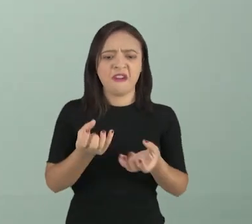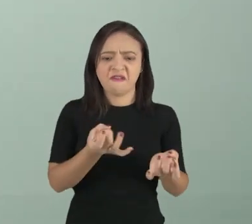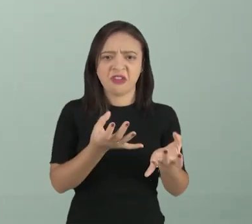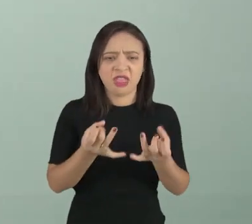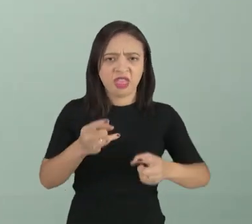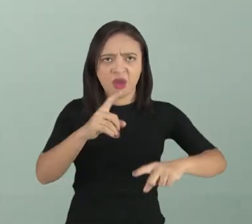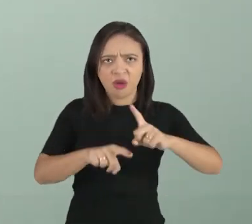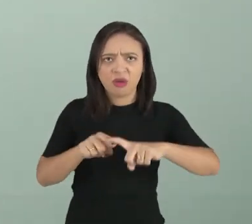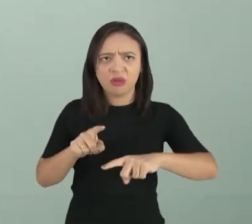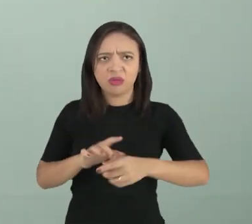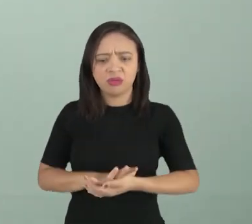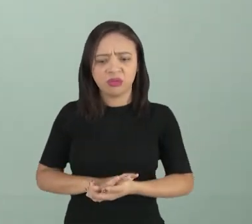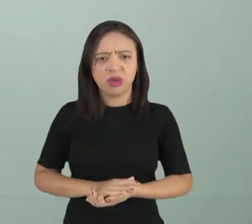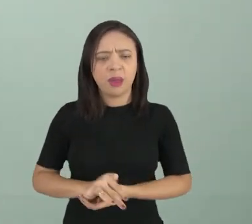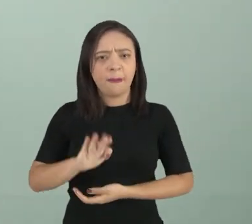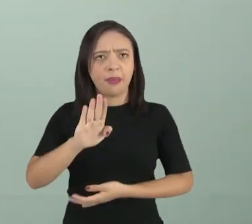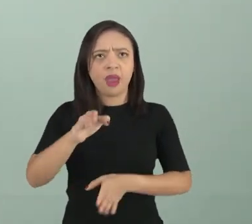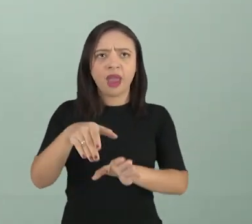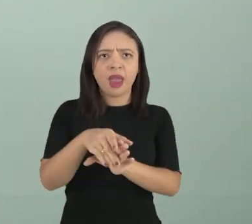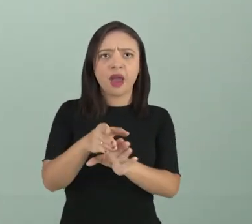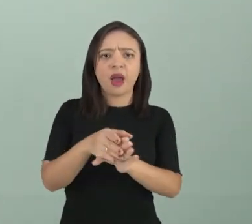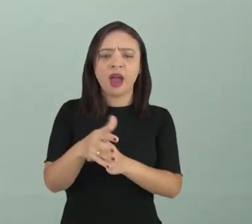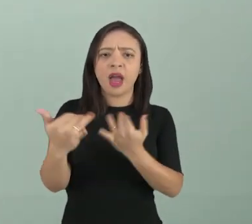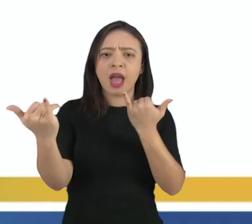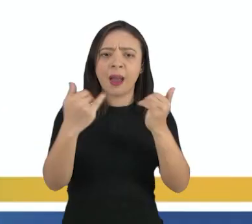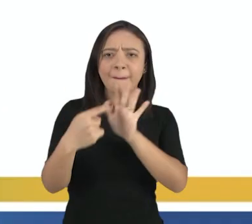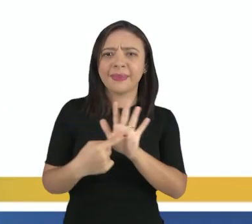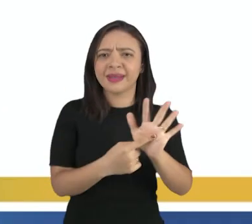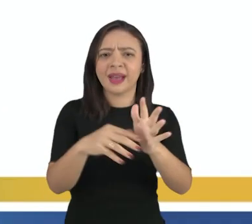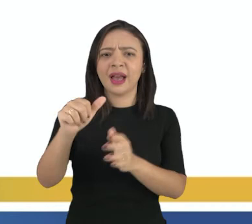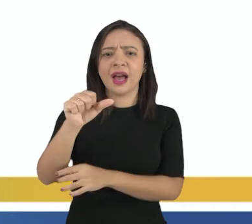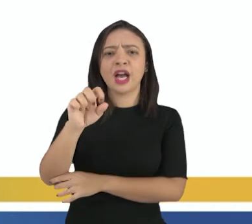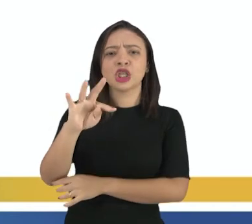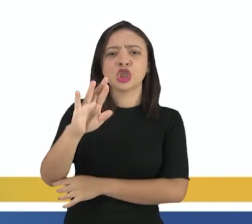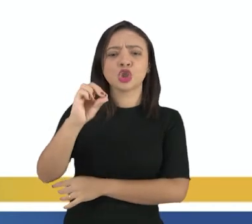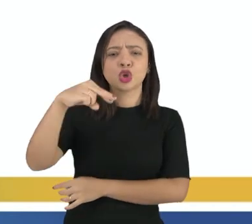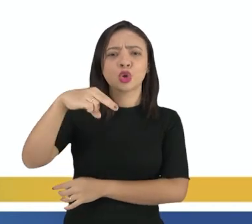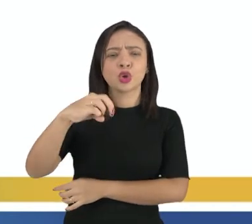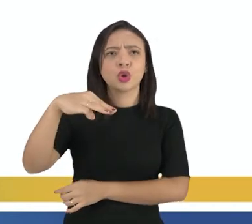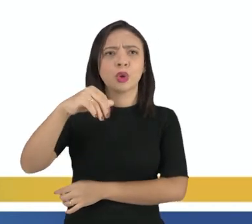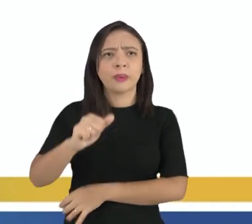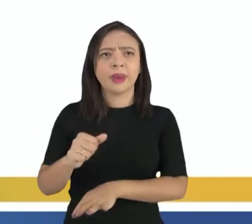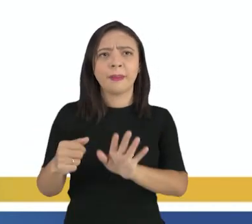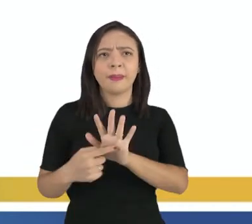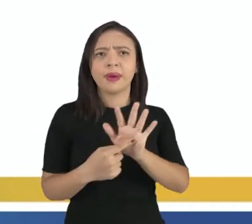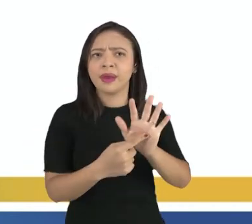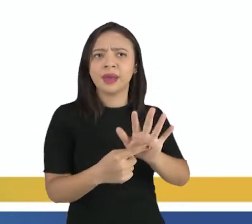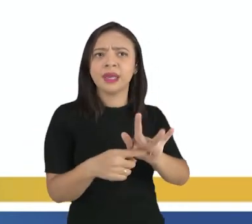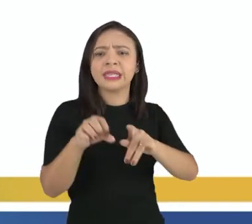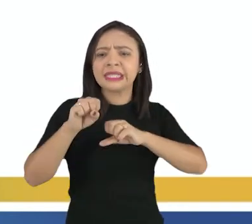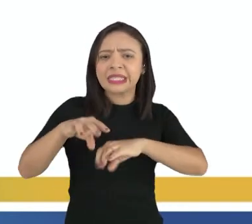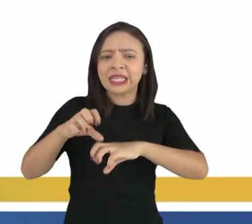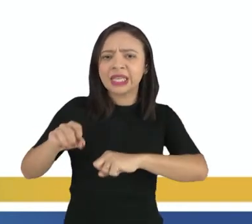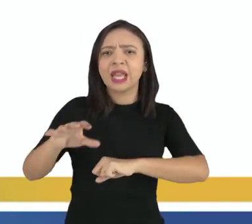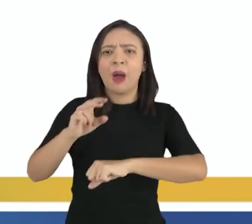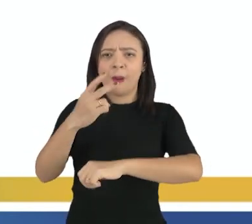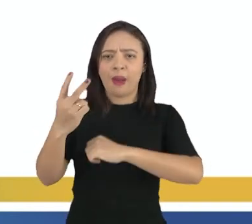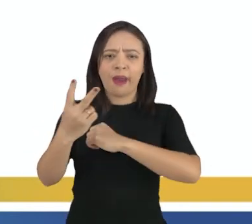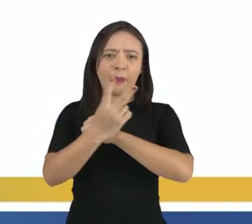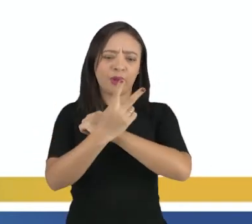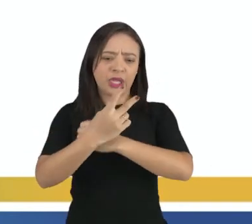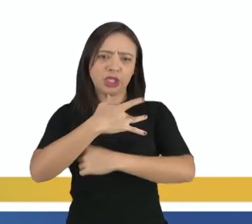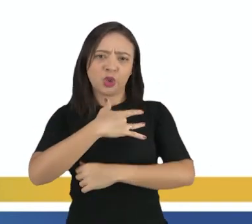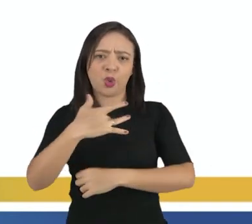um produto ele quer informar sobre astronomia ensinaram os cuidados com a saúde